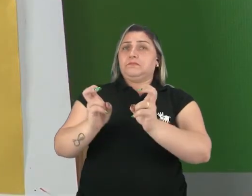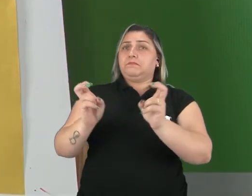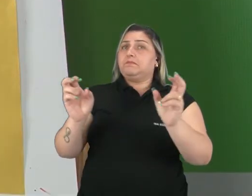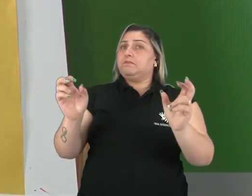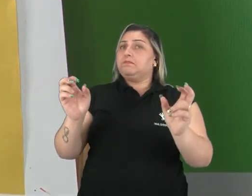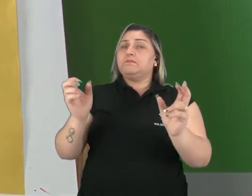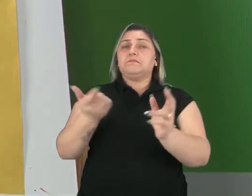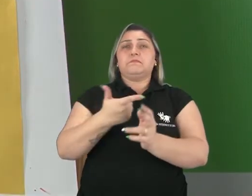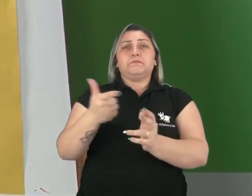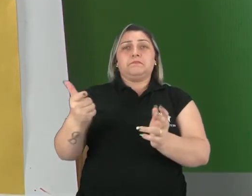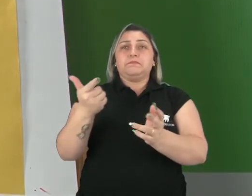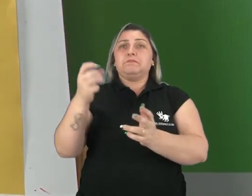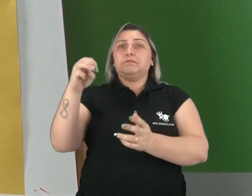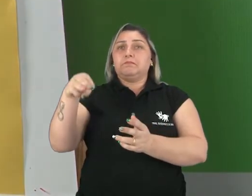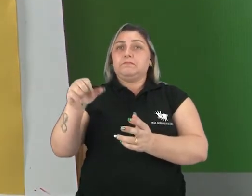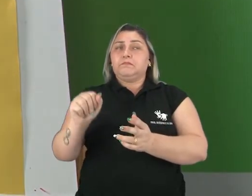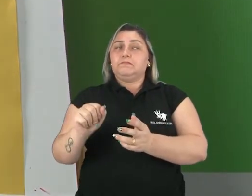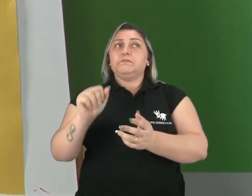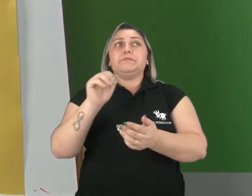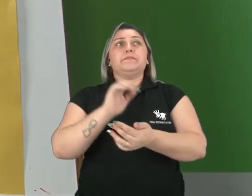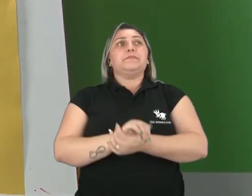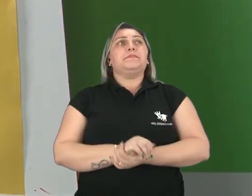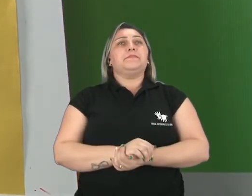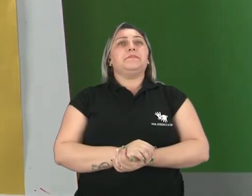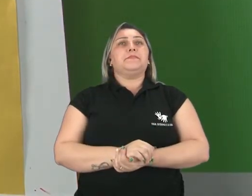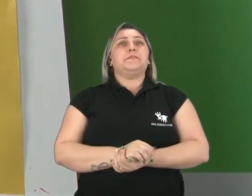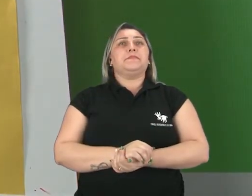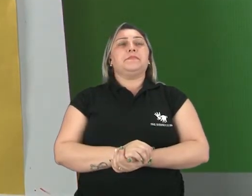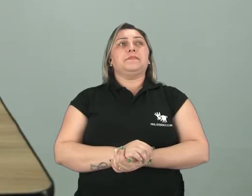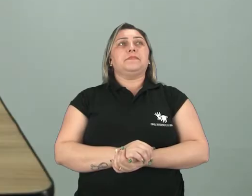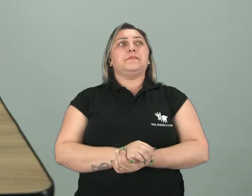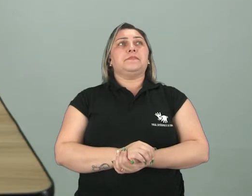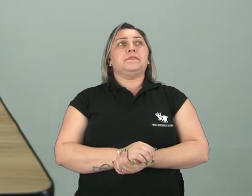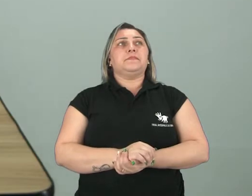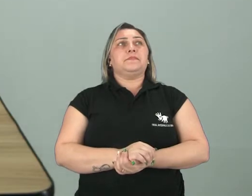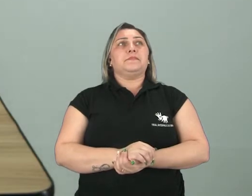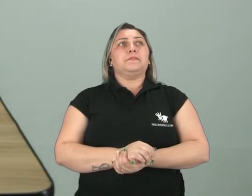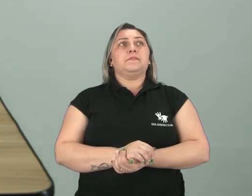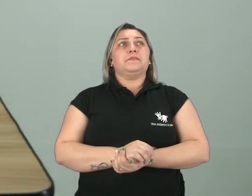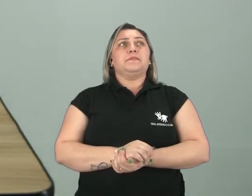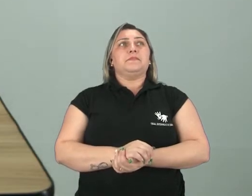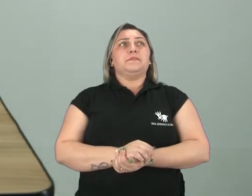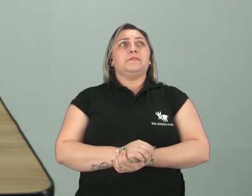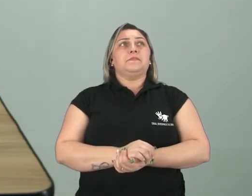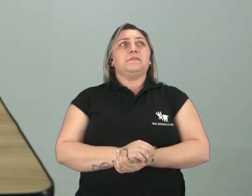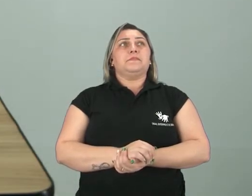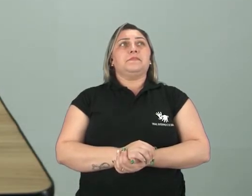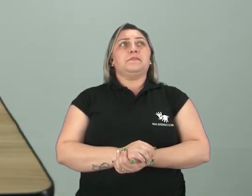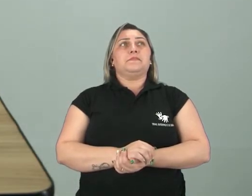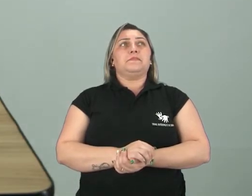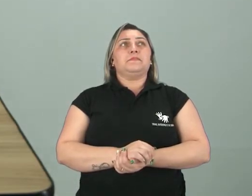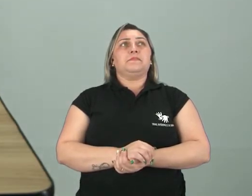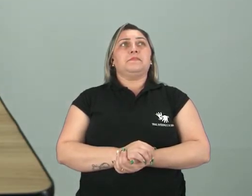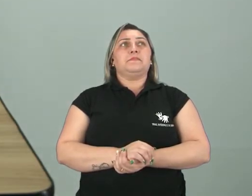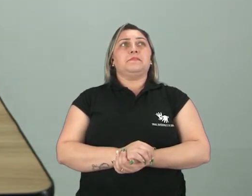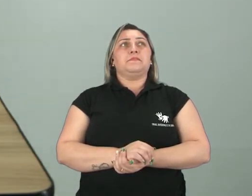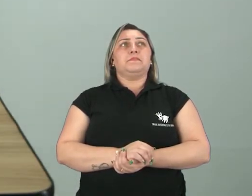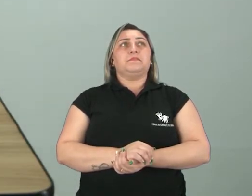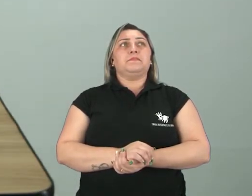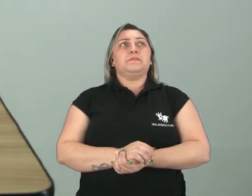perceber que não tem mais então são estas palavras que nós vamos ter que colocá-las aqui